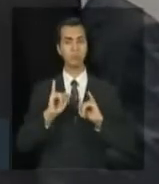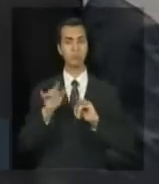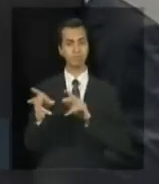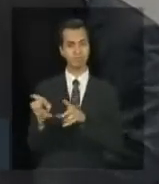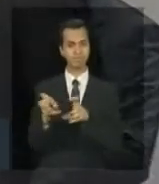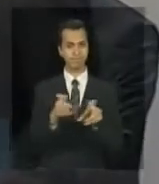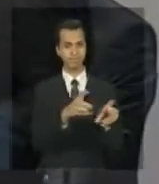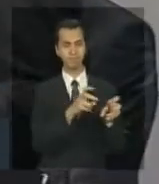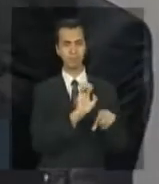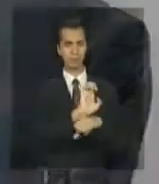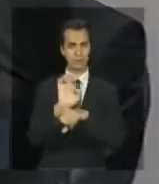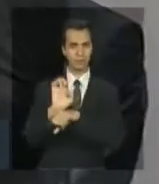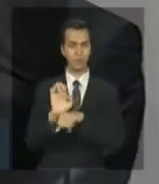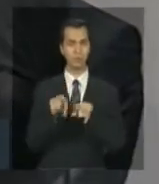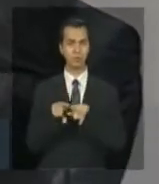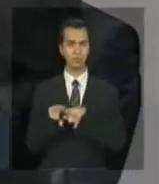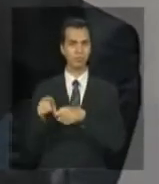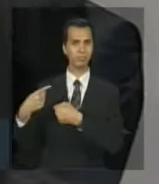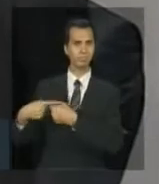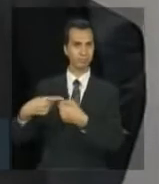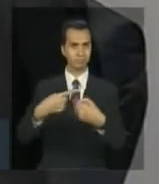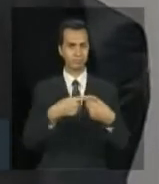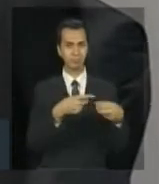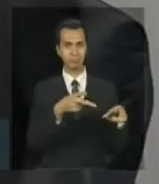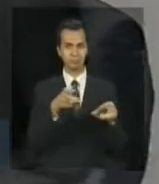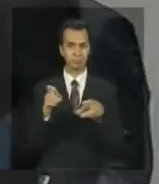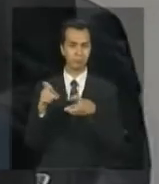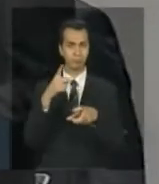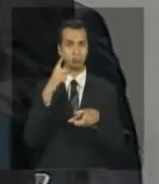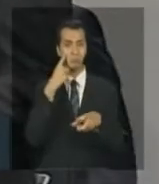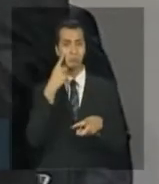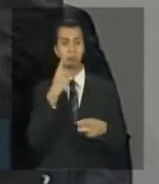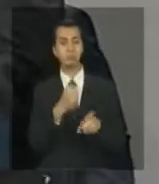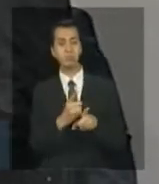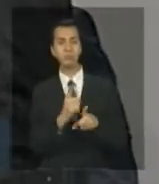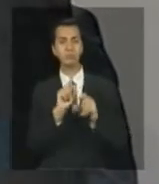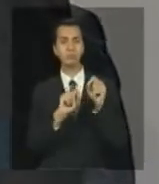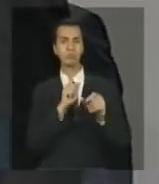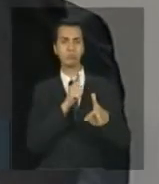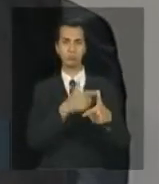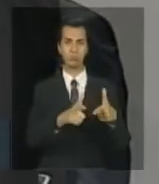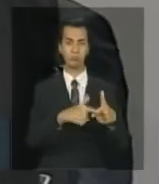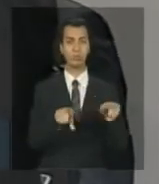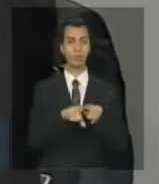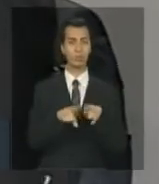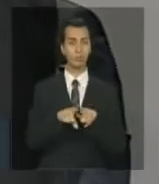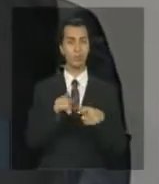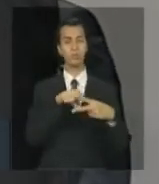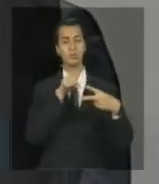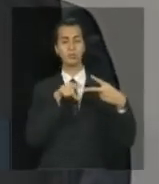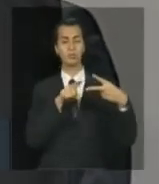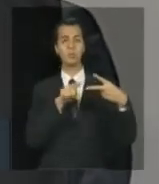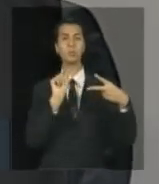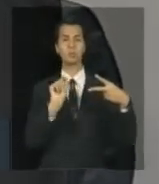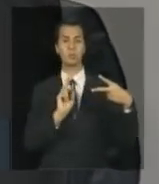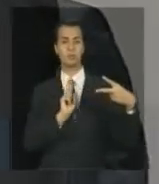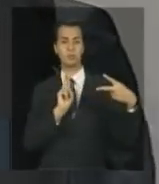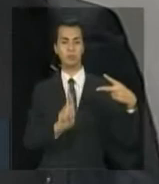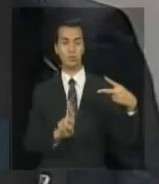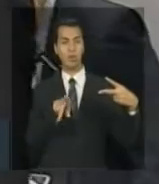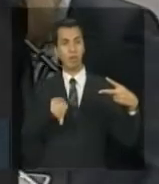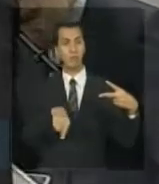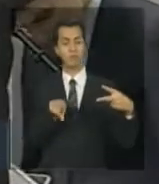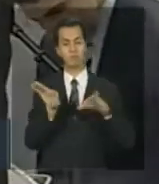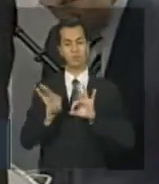que a gente possa fazer monitoramento de situações críticas e a outra parte da resposta ela planeja a atuação